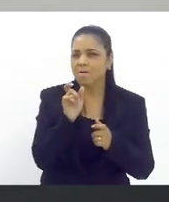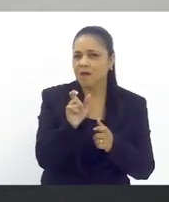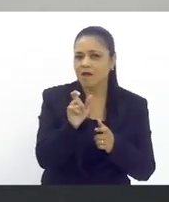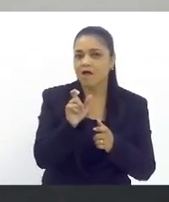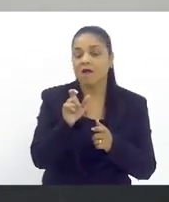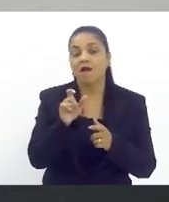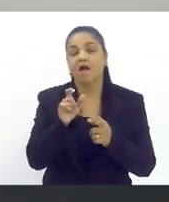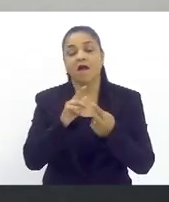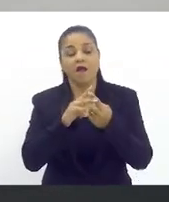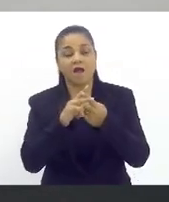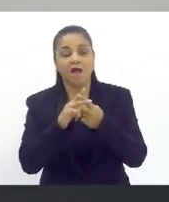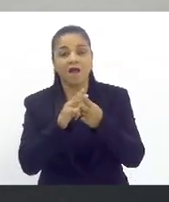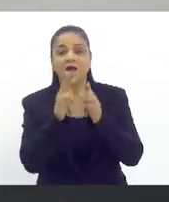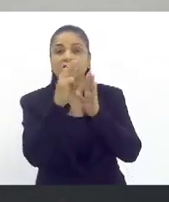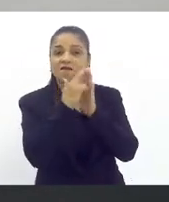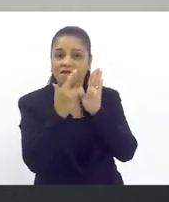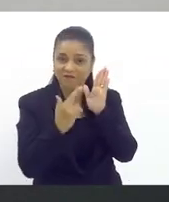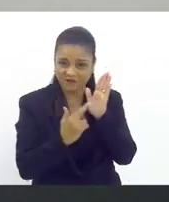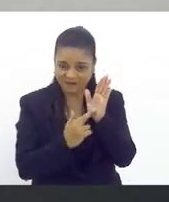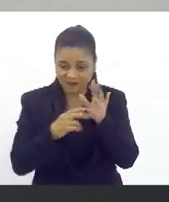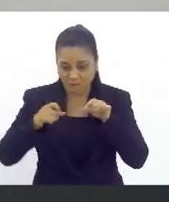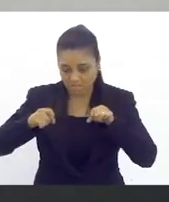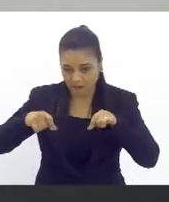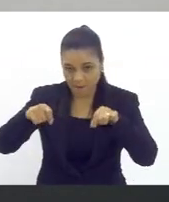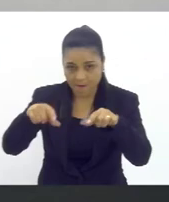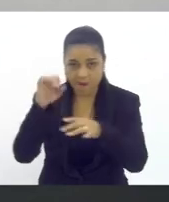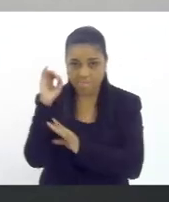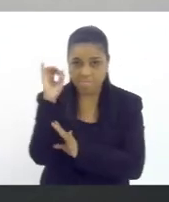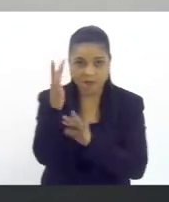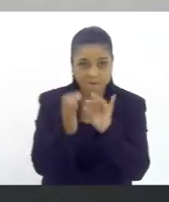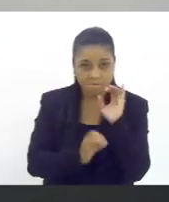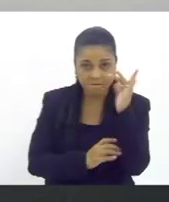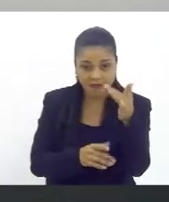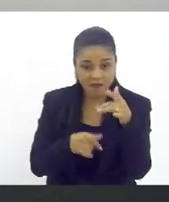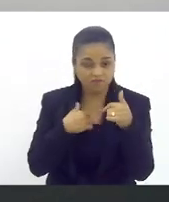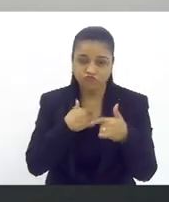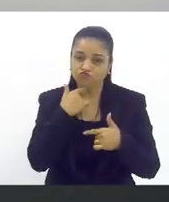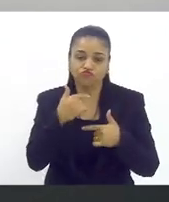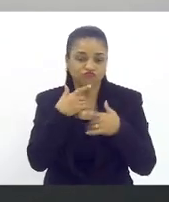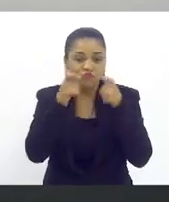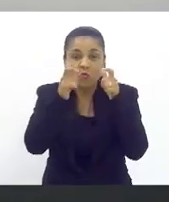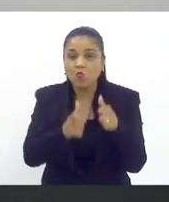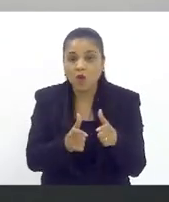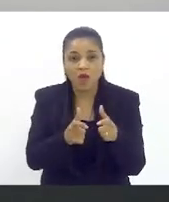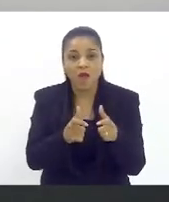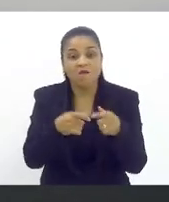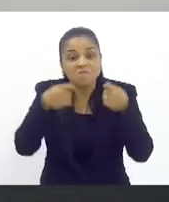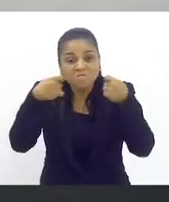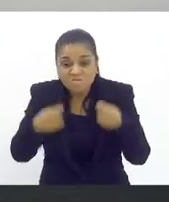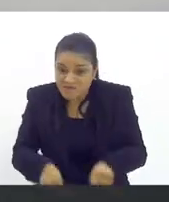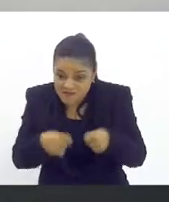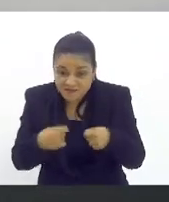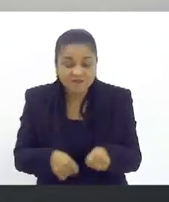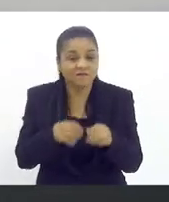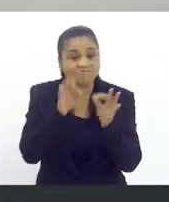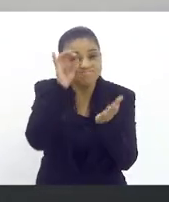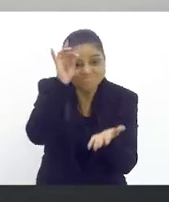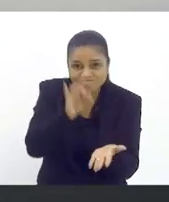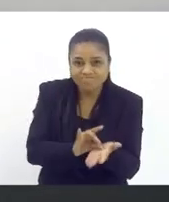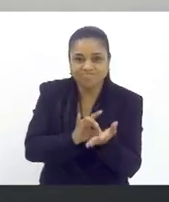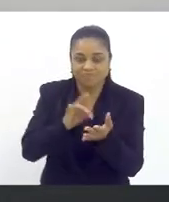ização quer dizer não basta você dizer aonde tá você tem que reflorestar aquelas áreas de